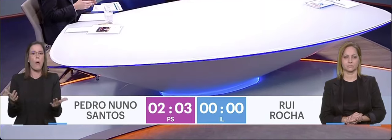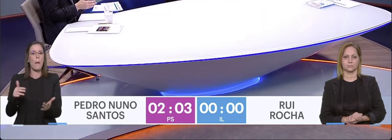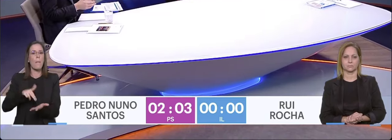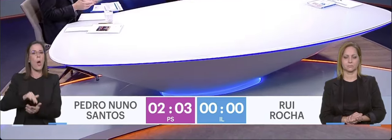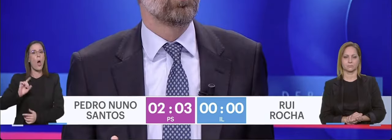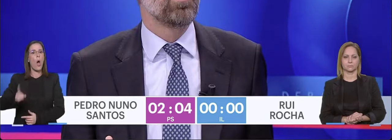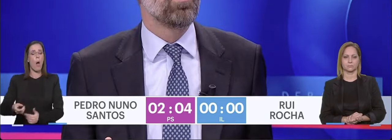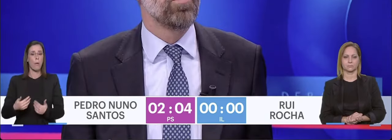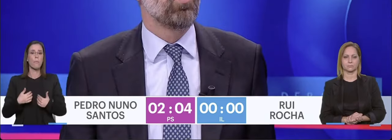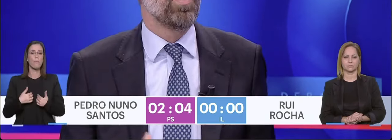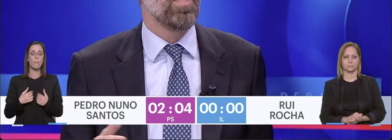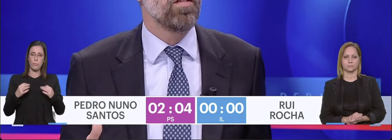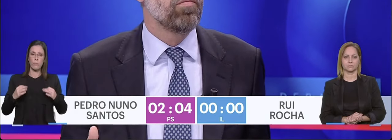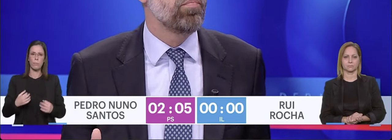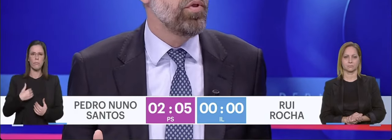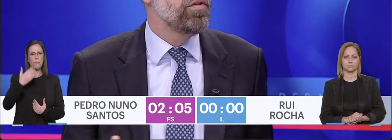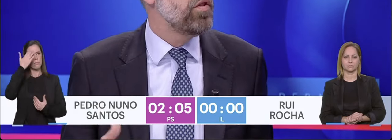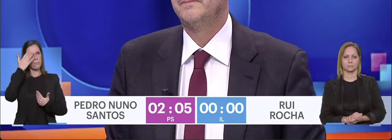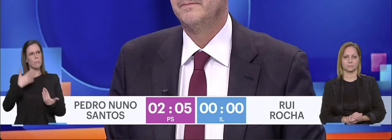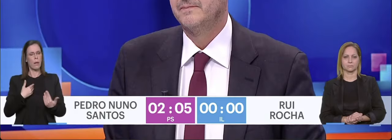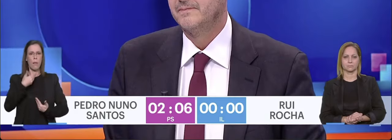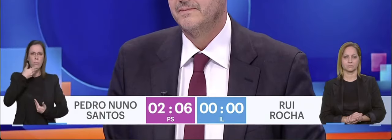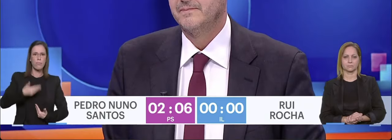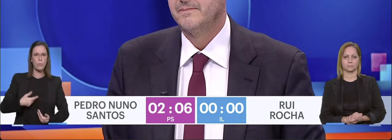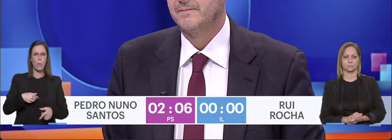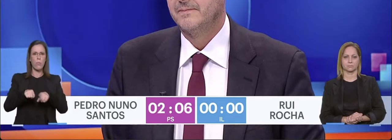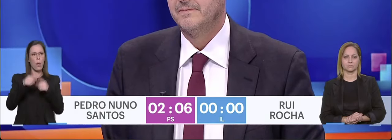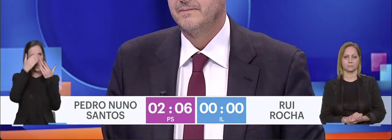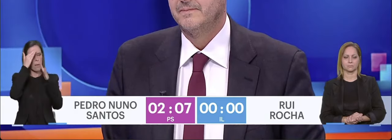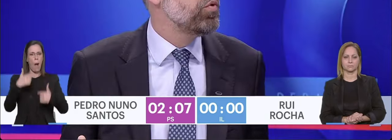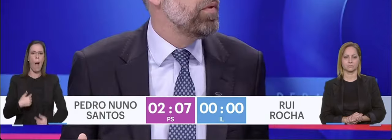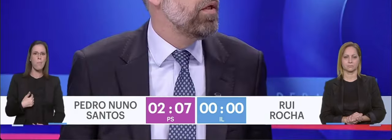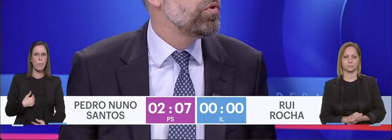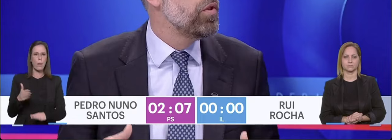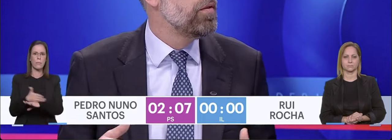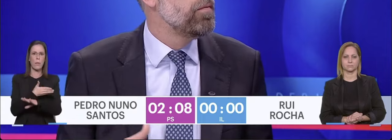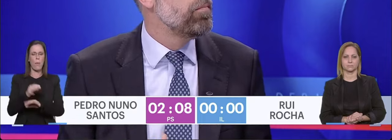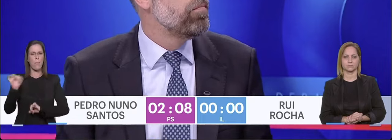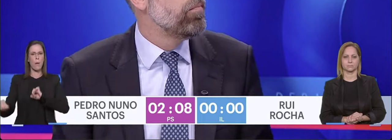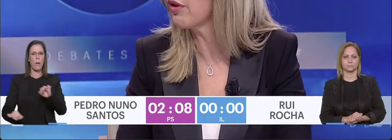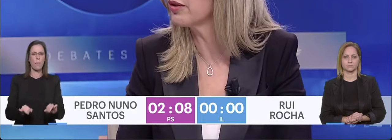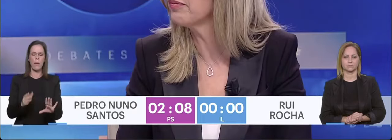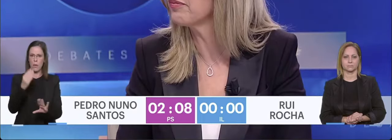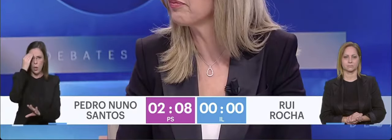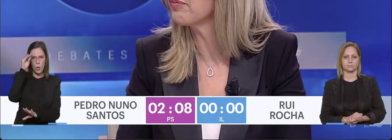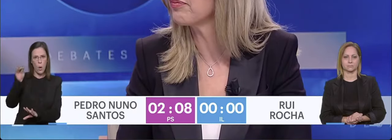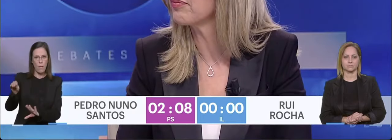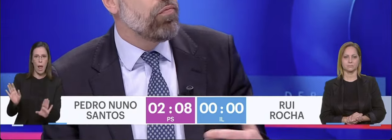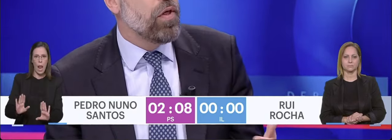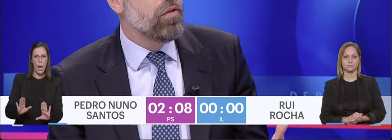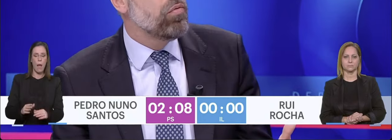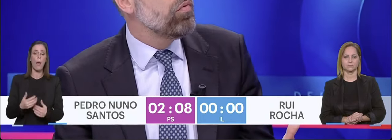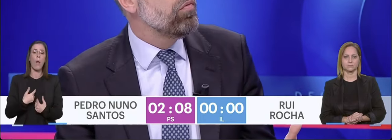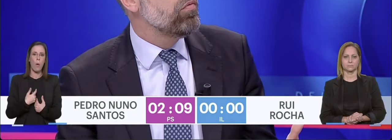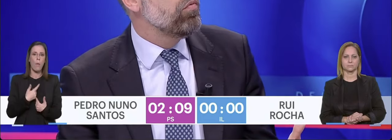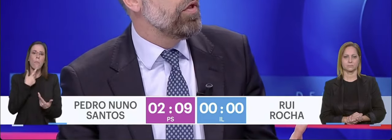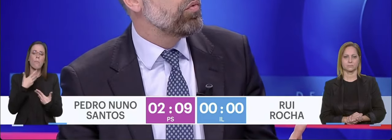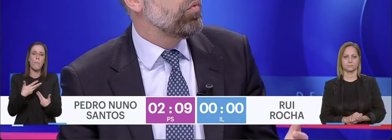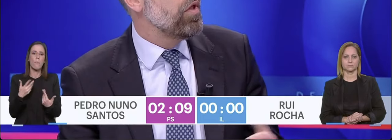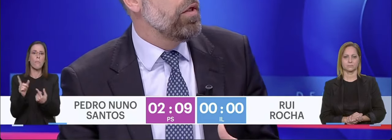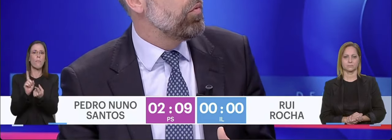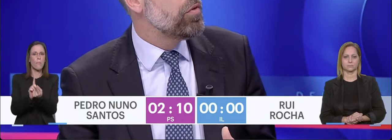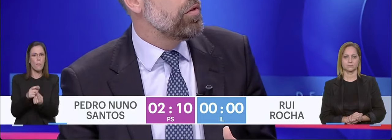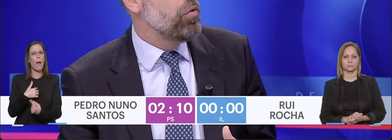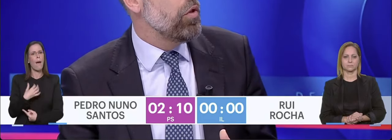posicionamento e nós temos maturidade política e democrática suficiente para separar os planos e não vai aconselhar Vasco Cordeiro eu falando com com